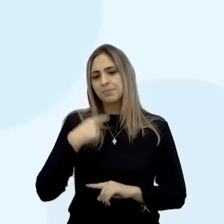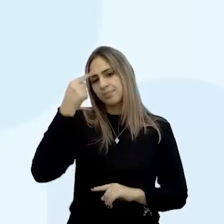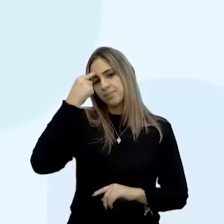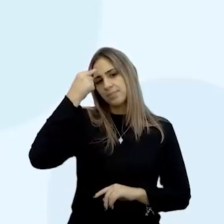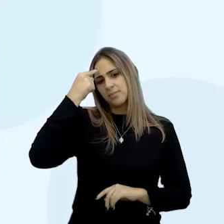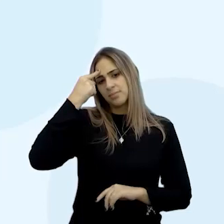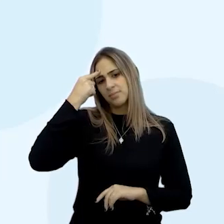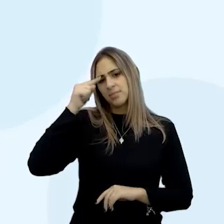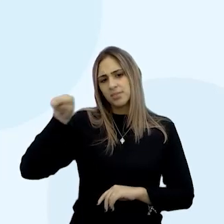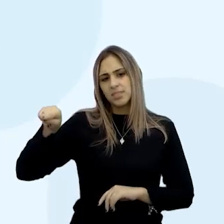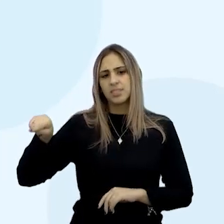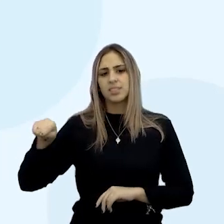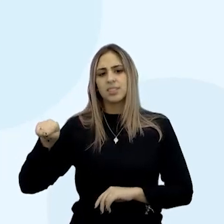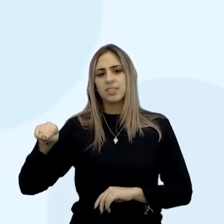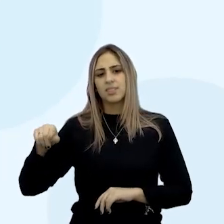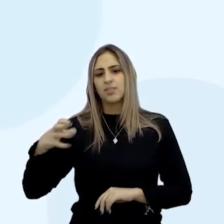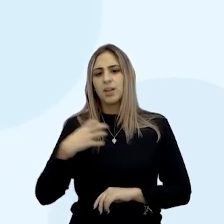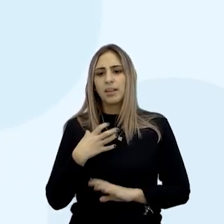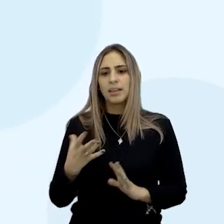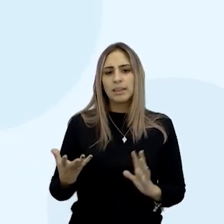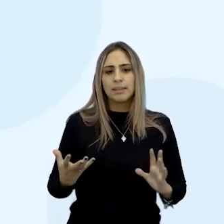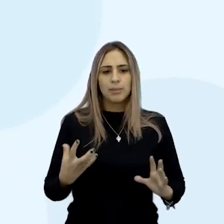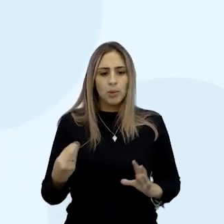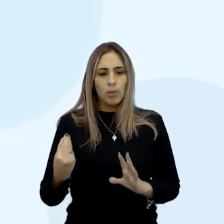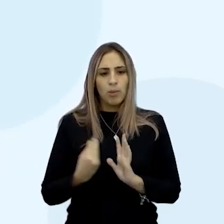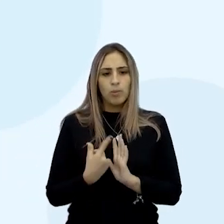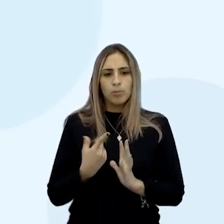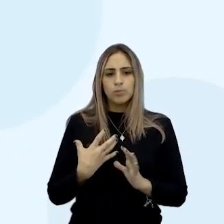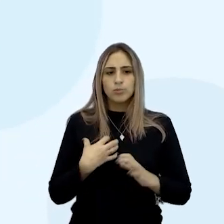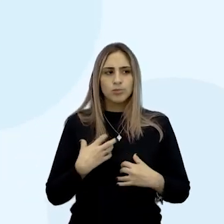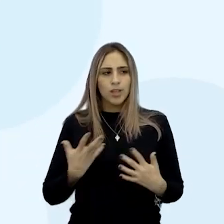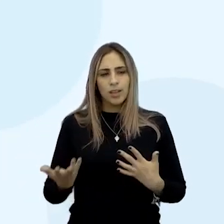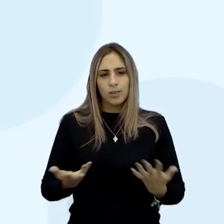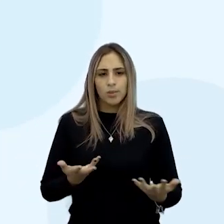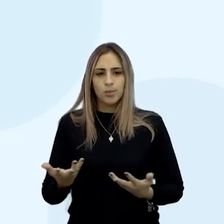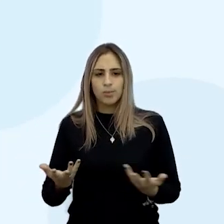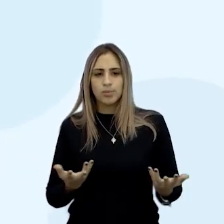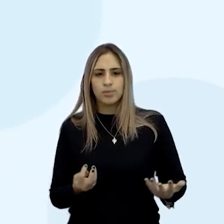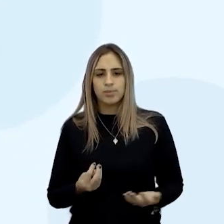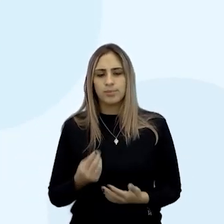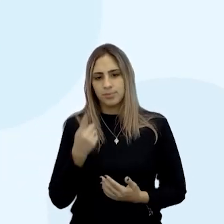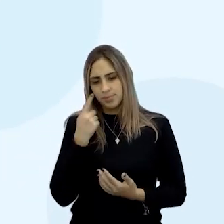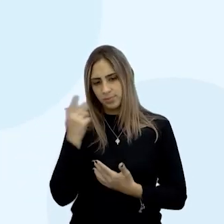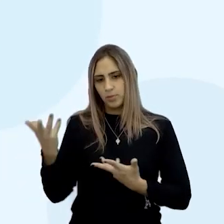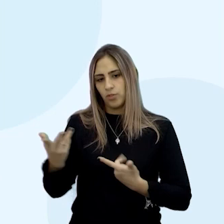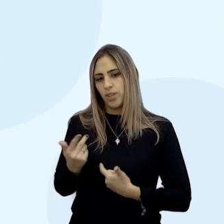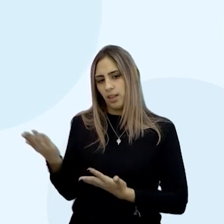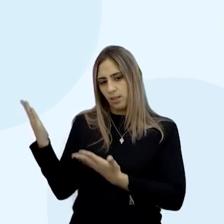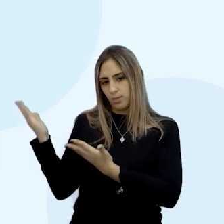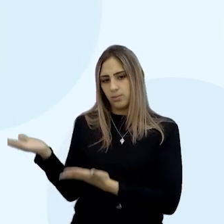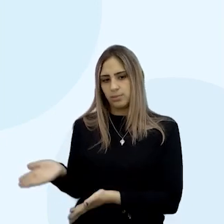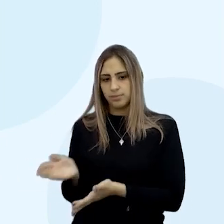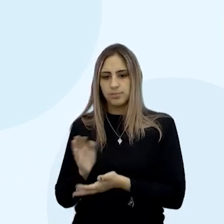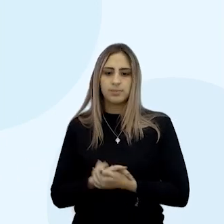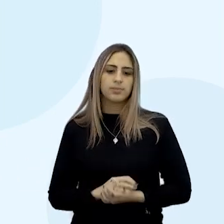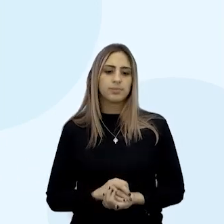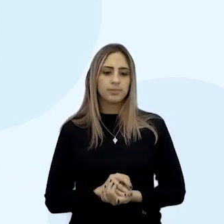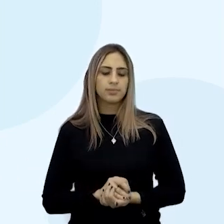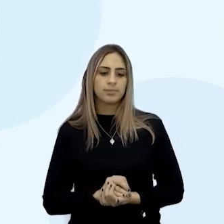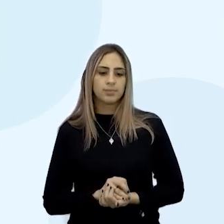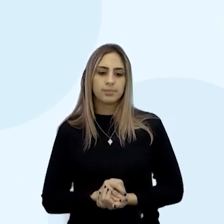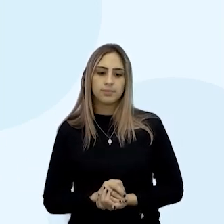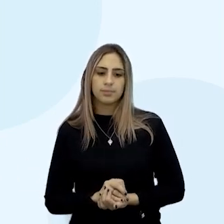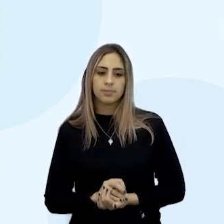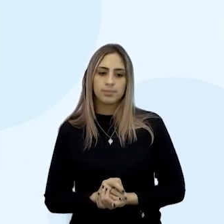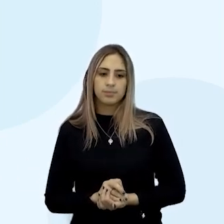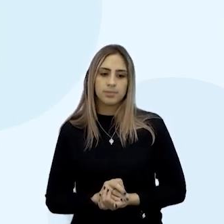meu Deus, será que ele vai me colocar numa situação? Sem piadas, não vou. Eu fico preocupada. E aí eu tinha Todos falado... ficam. Todos, né?